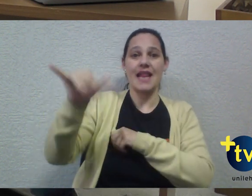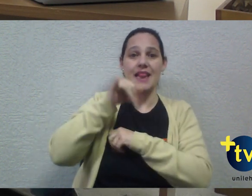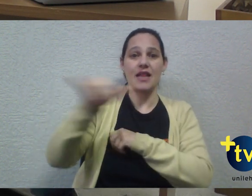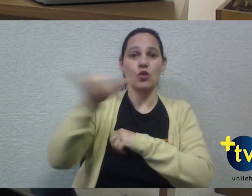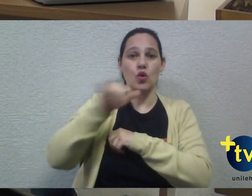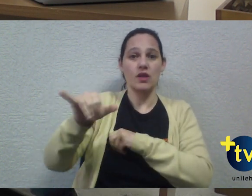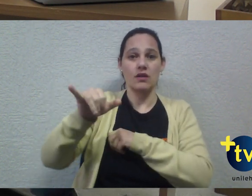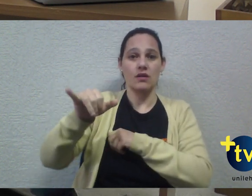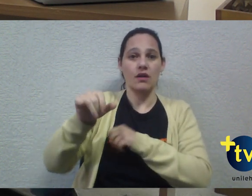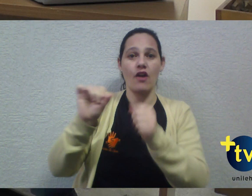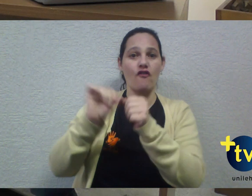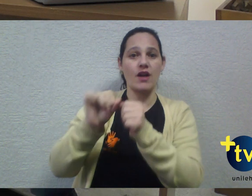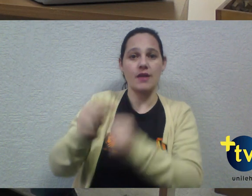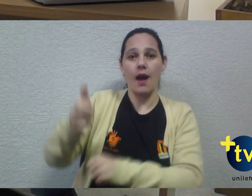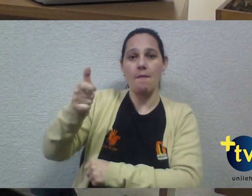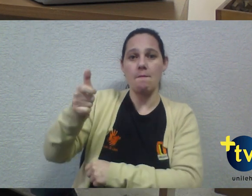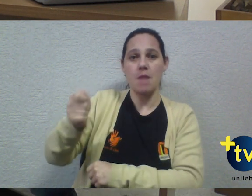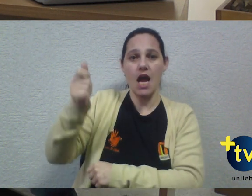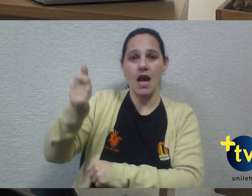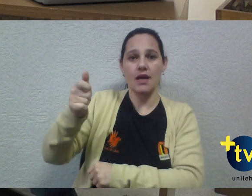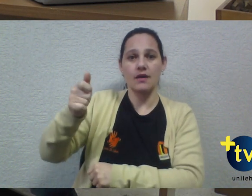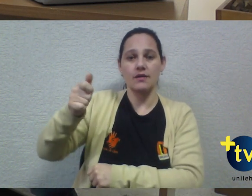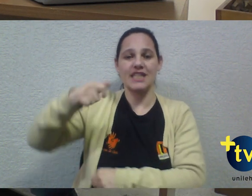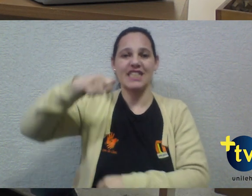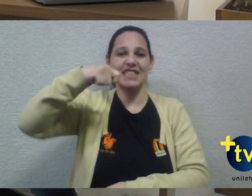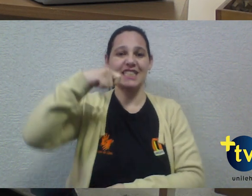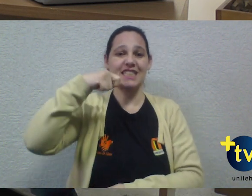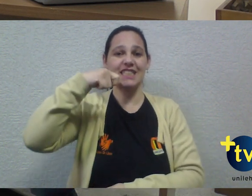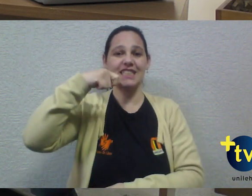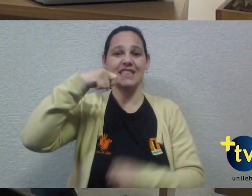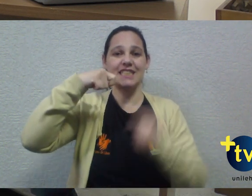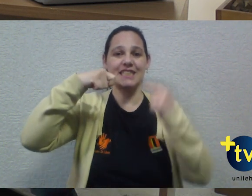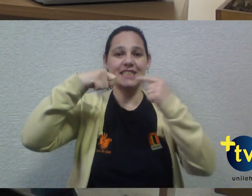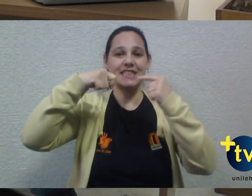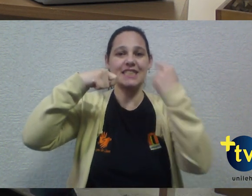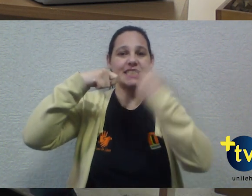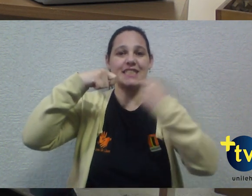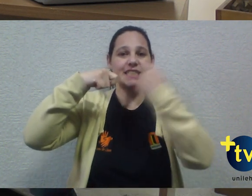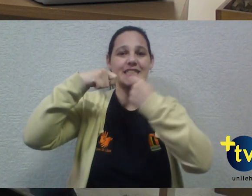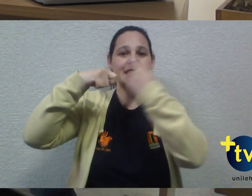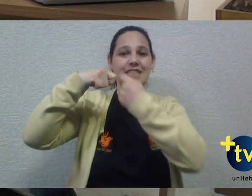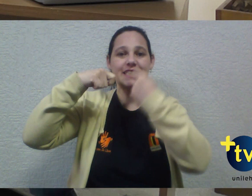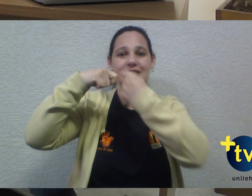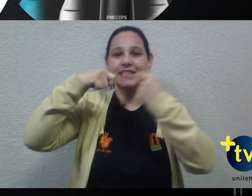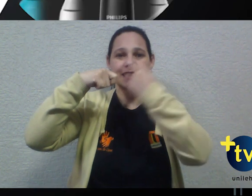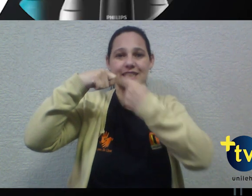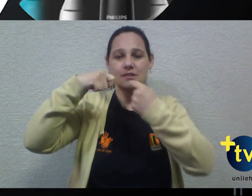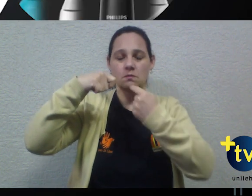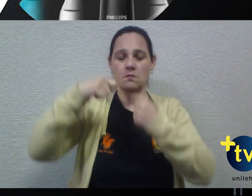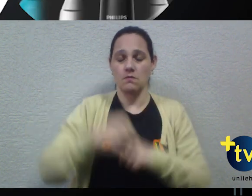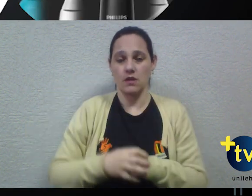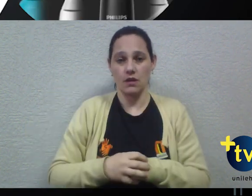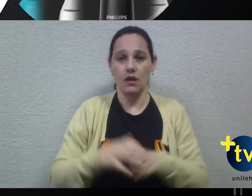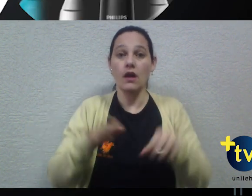permite você apertar um único botão e ele consegue fazer toda a sua função sem precisar fazer um mínimo de esforço. Até na questão dos carros, né, desde